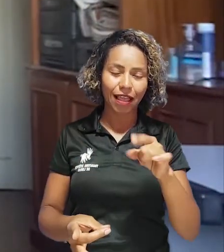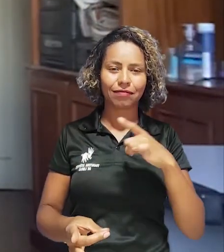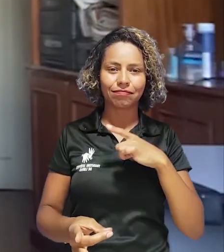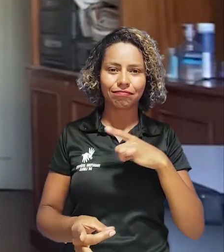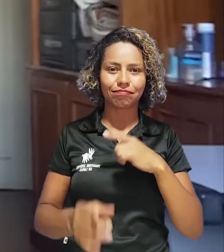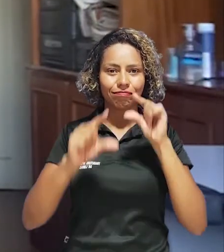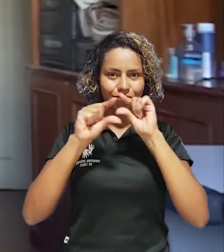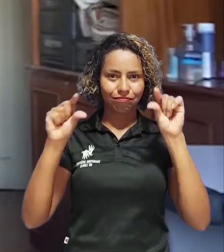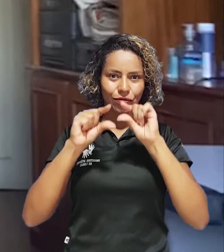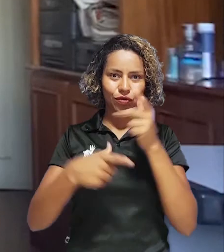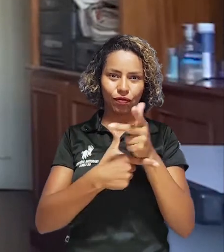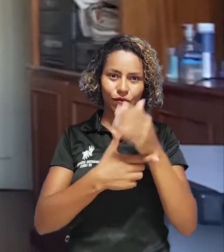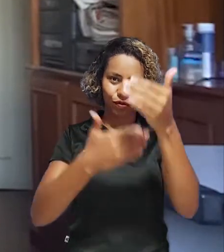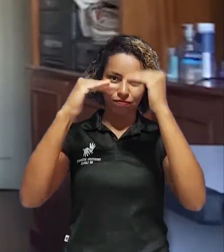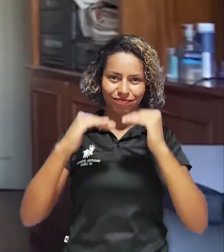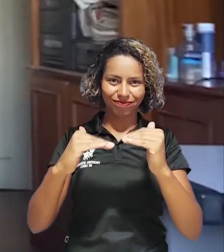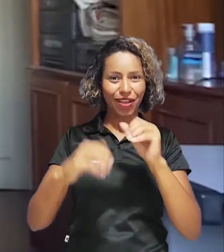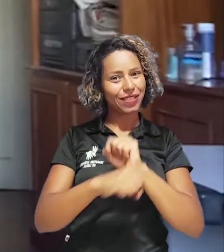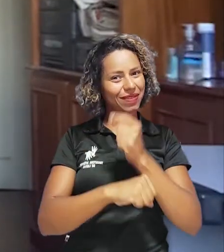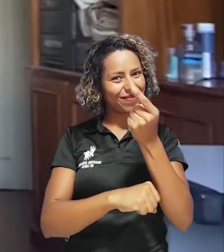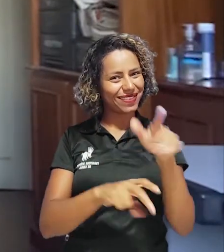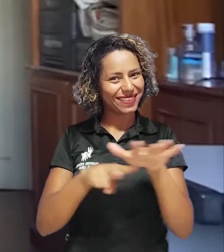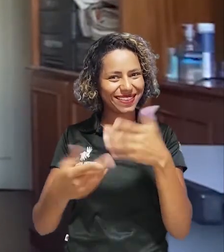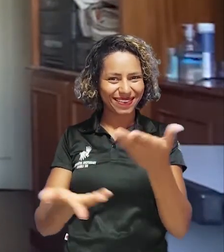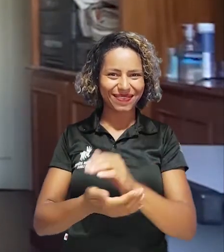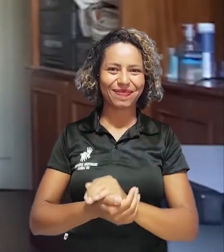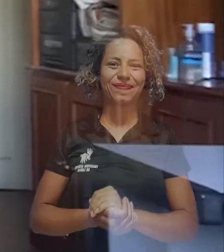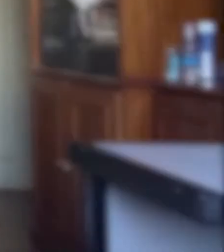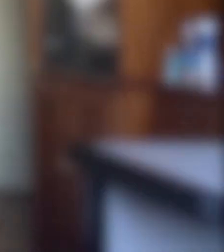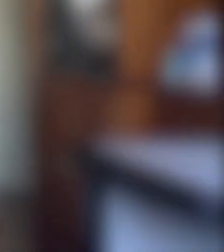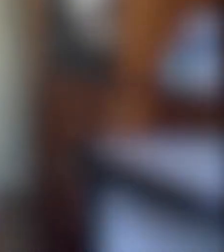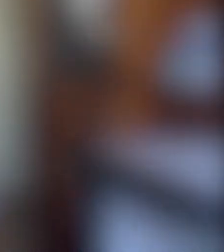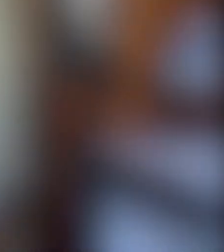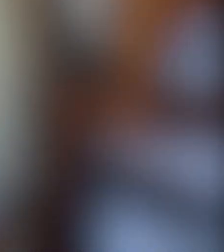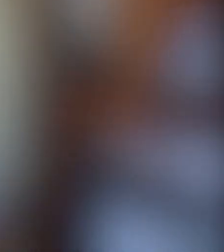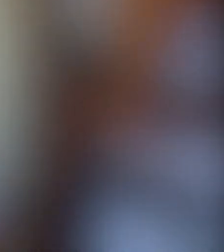comentadas Aqui você encontra na descrição desse vídeo espero semana que vem